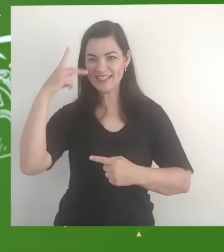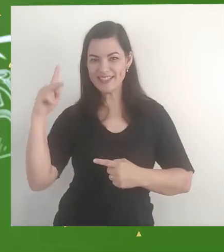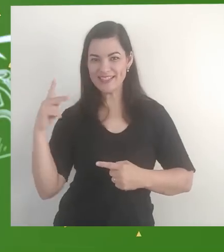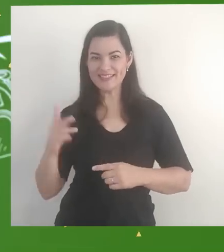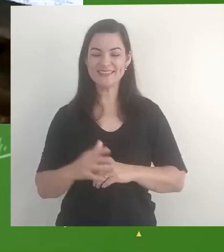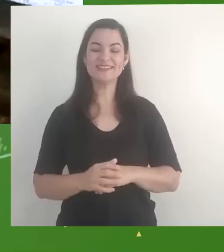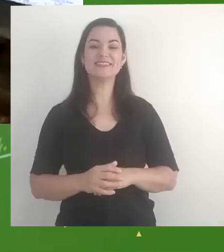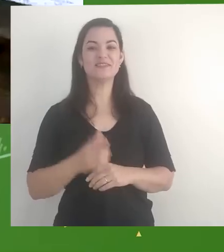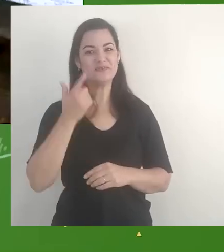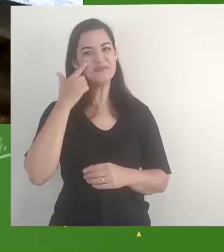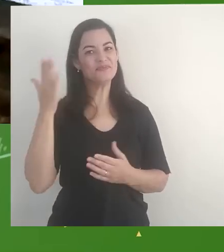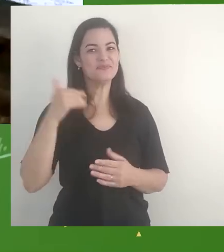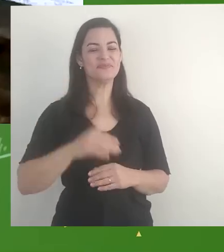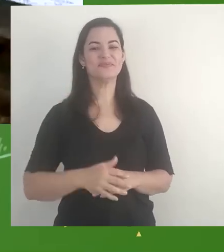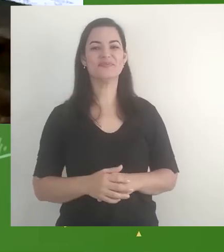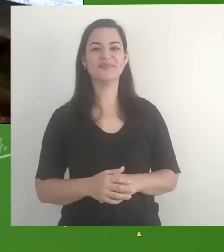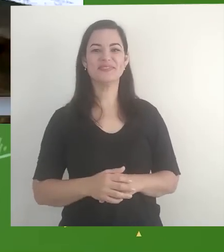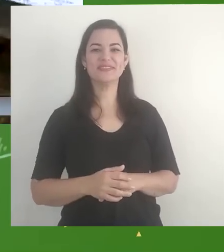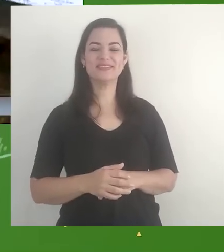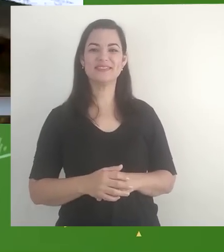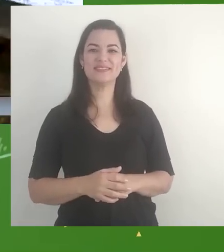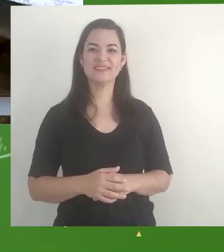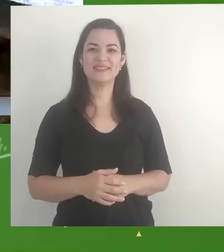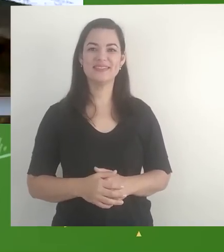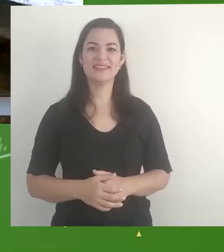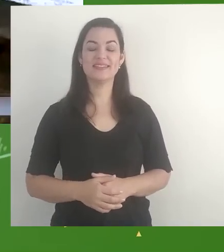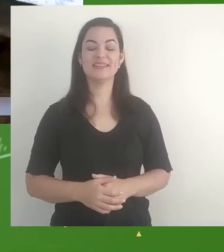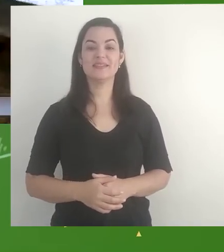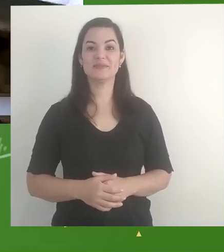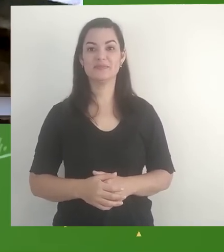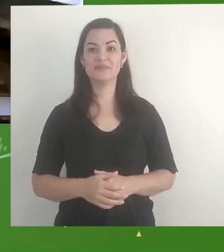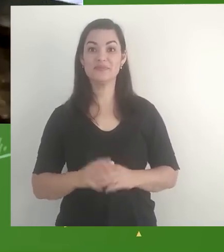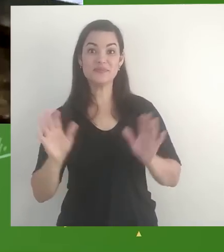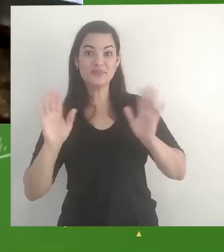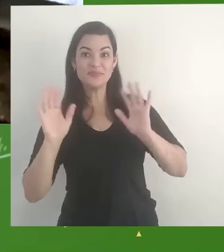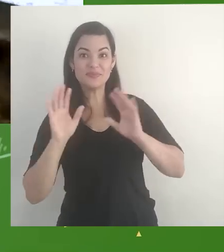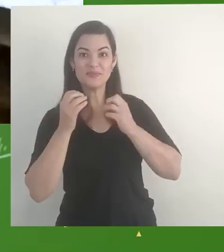ideias conosco? Então, vamos lá!